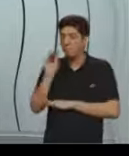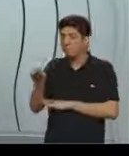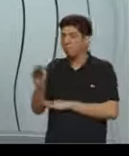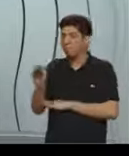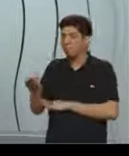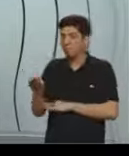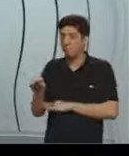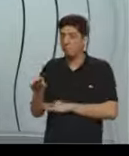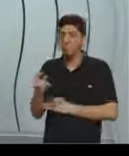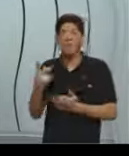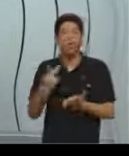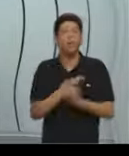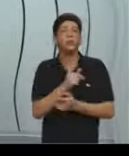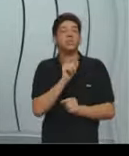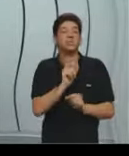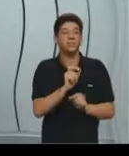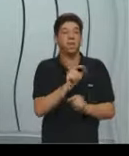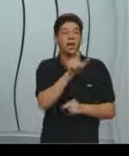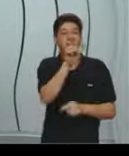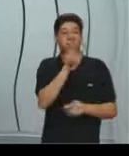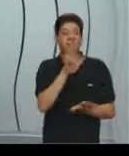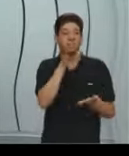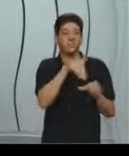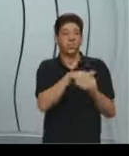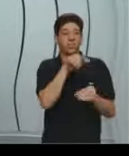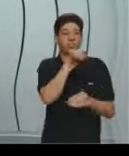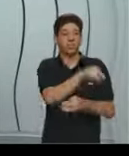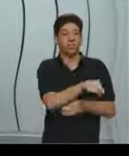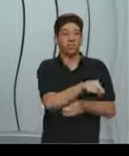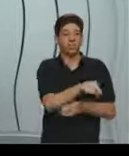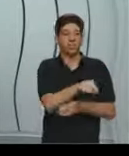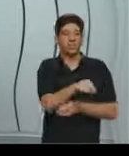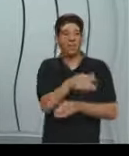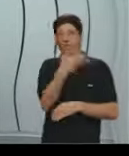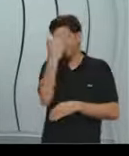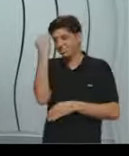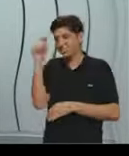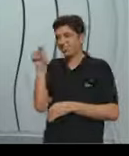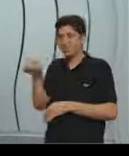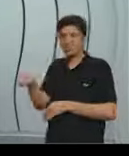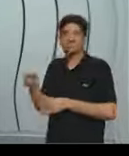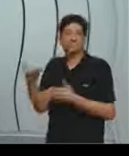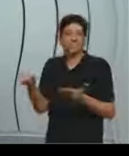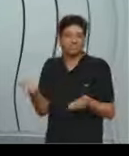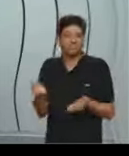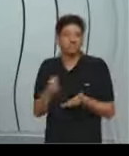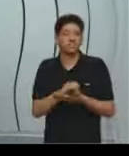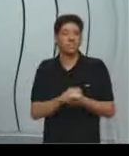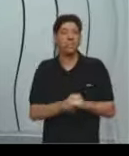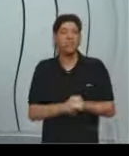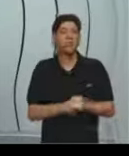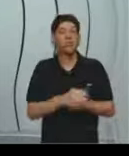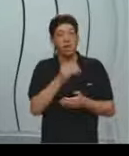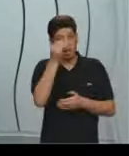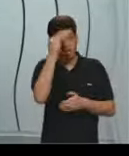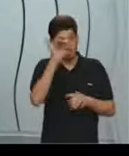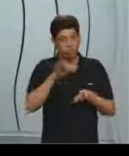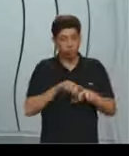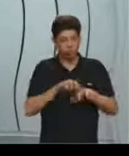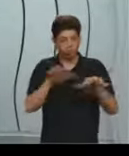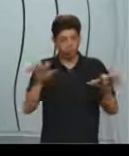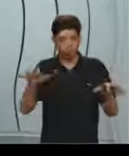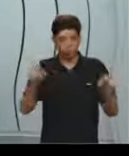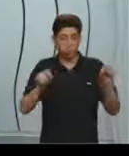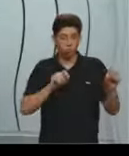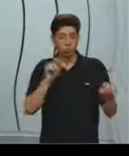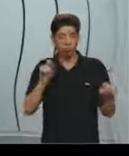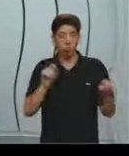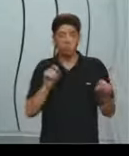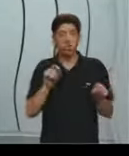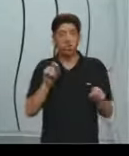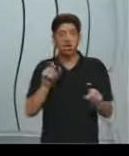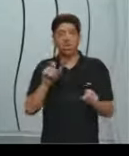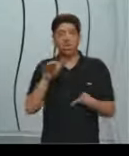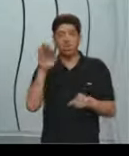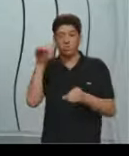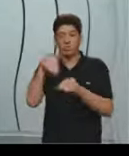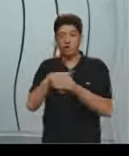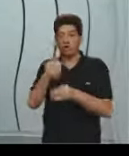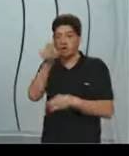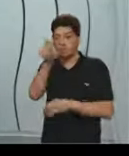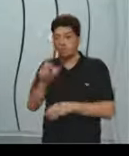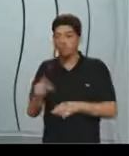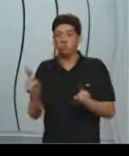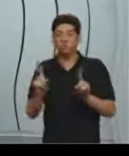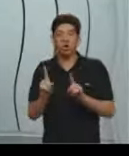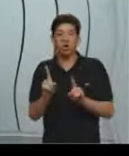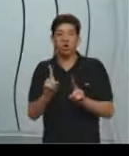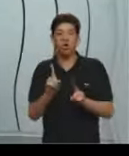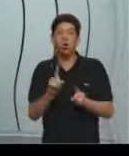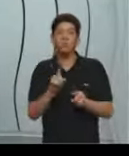não vai voltar nesse projeto então é diga que se faz para ter uma lógica fugir de polarizações é tentar em vez de votar na pessoa você